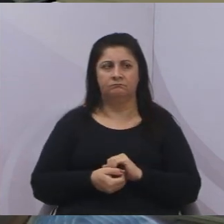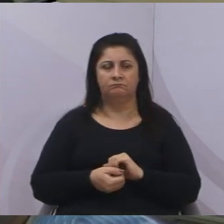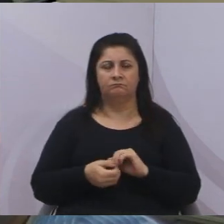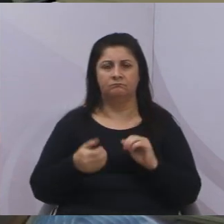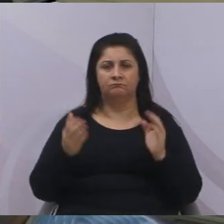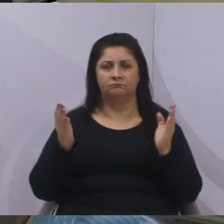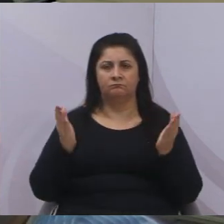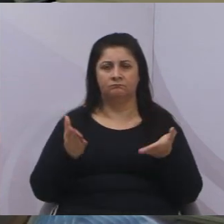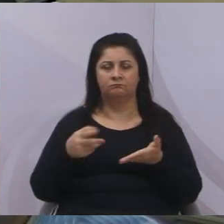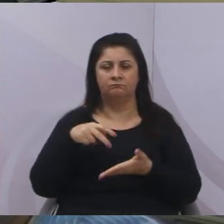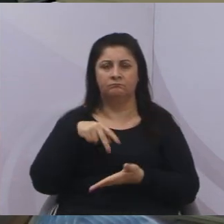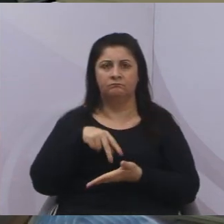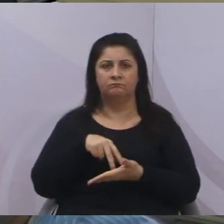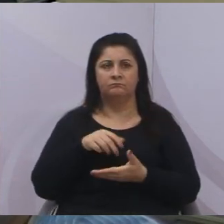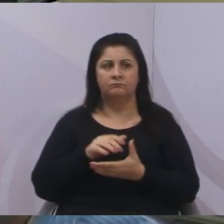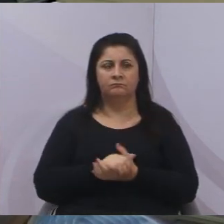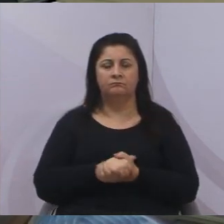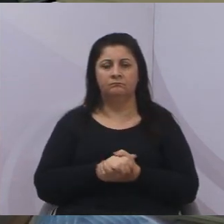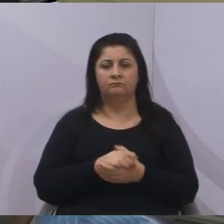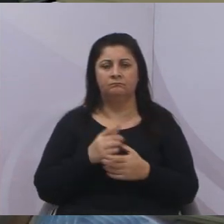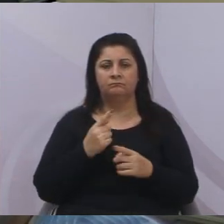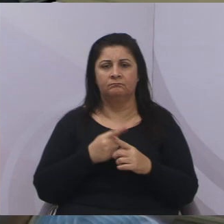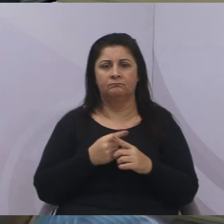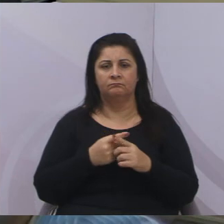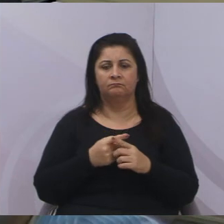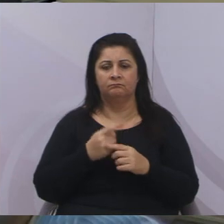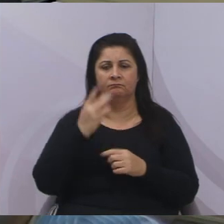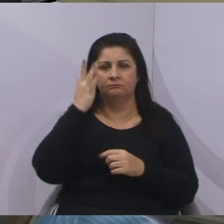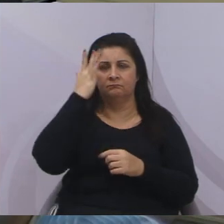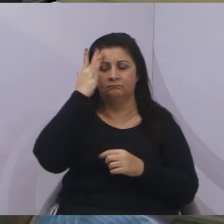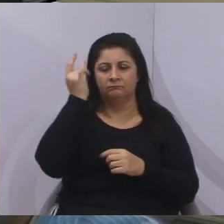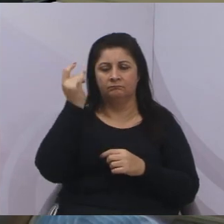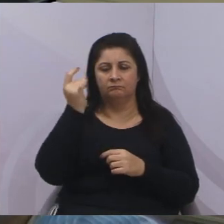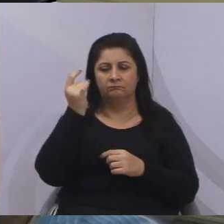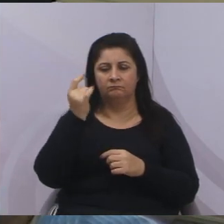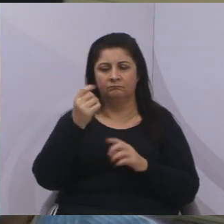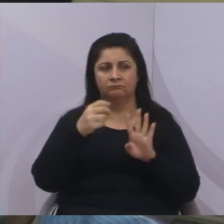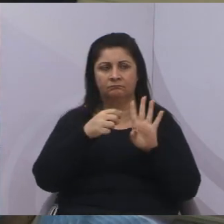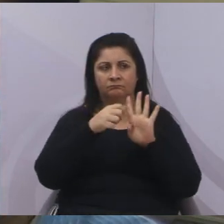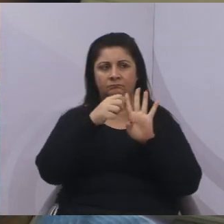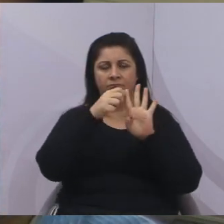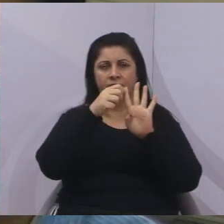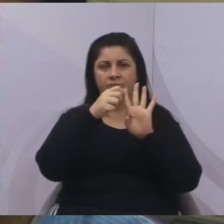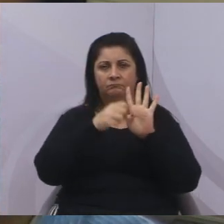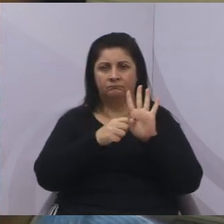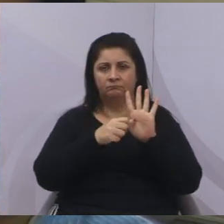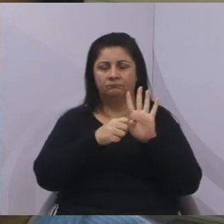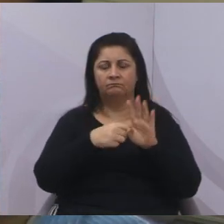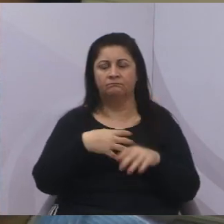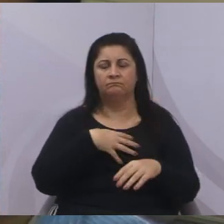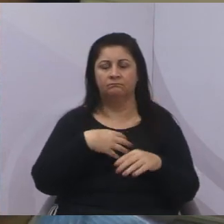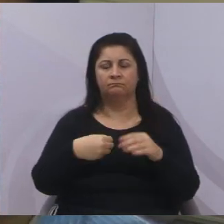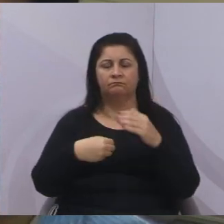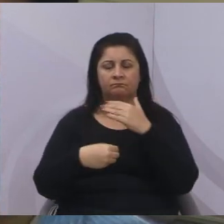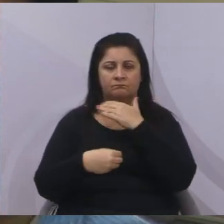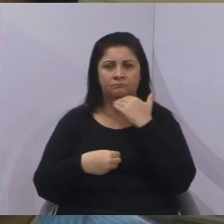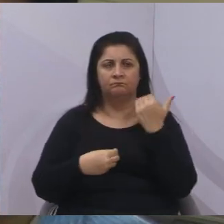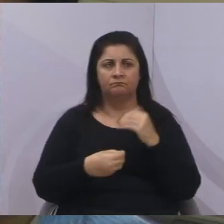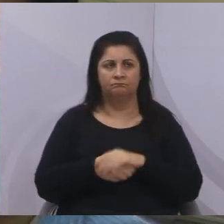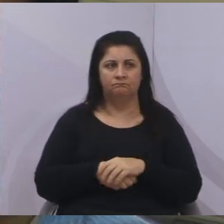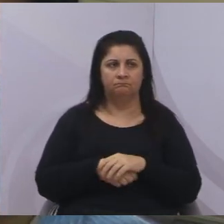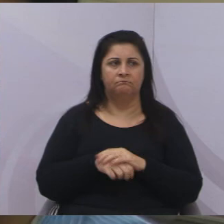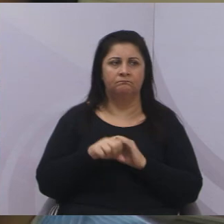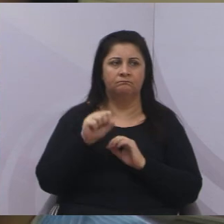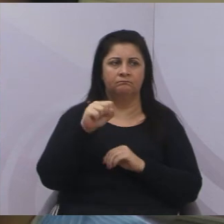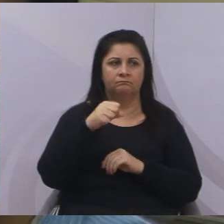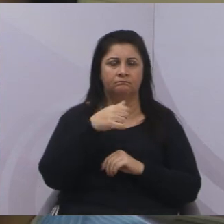aqui, porque amanhã vai fazer 4 meses que eu perdi meu filho. Vou até falar o nome dele, Alexandre Ferreira Pereira. Isso é triste.